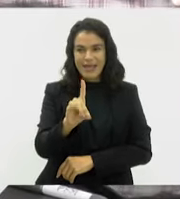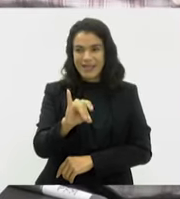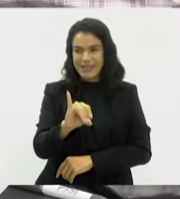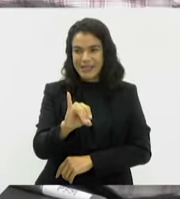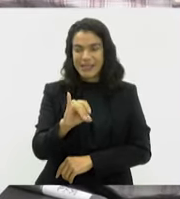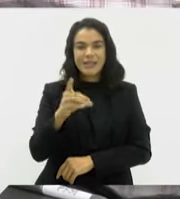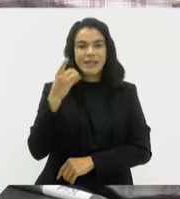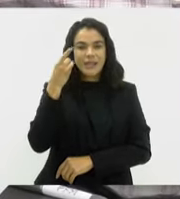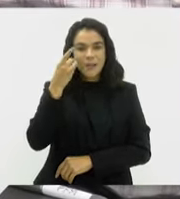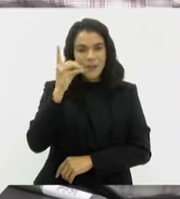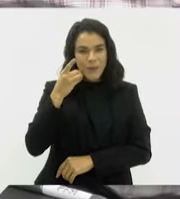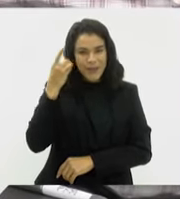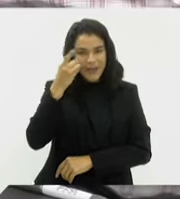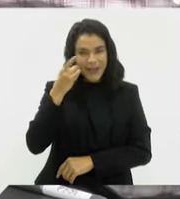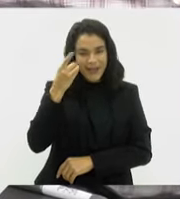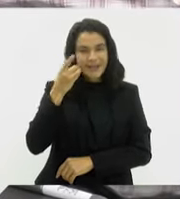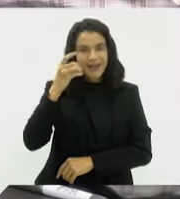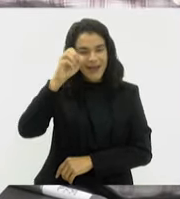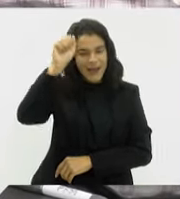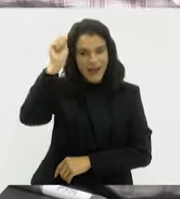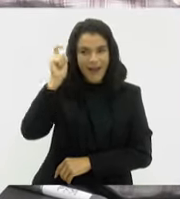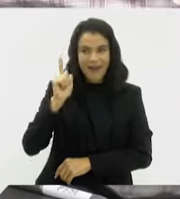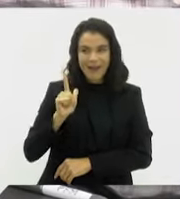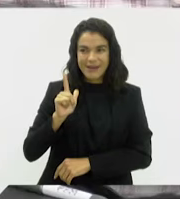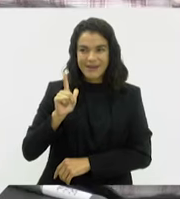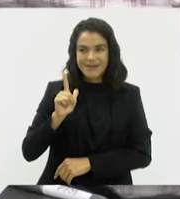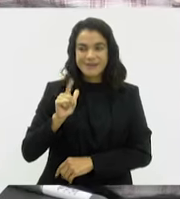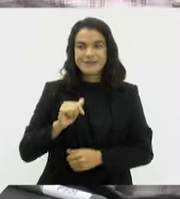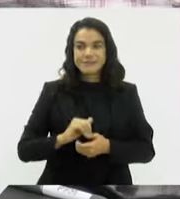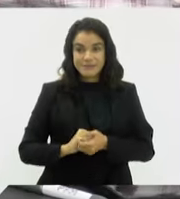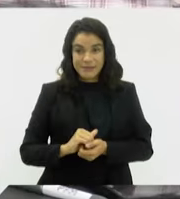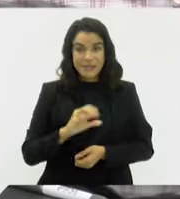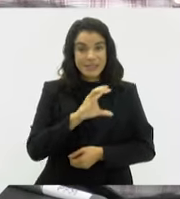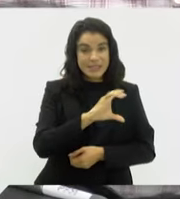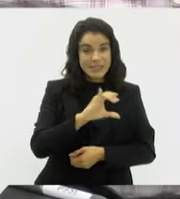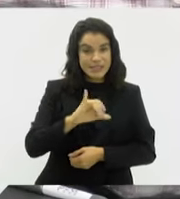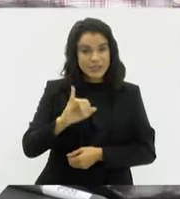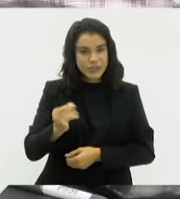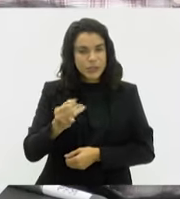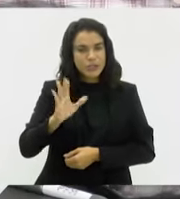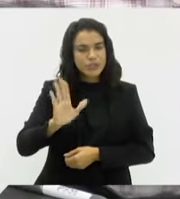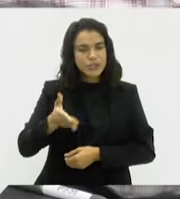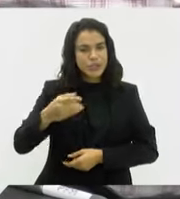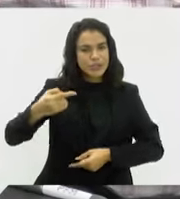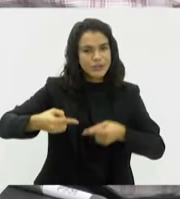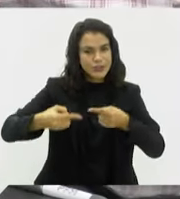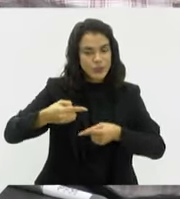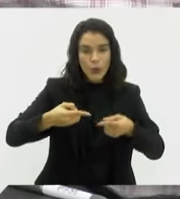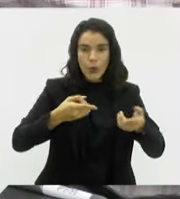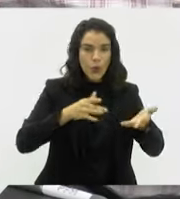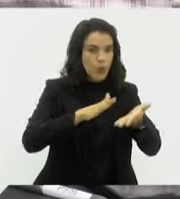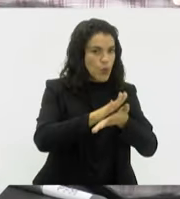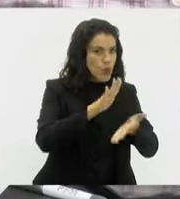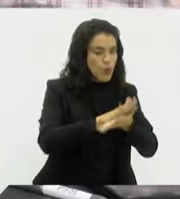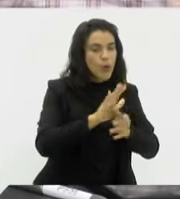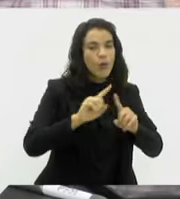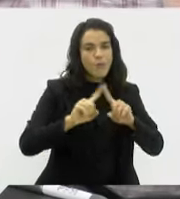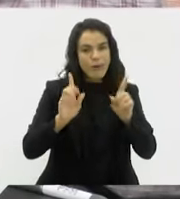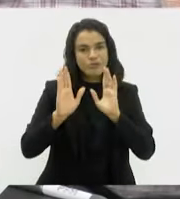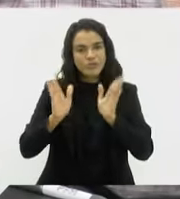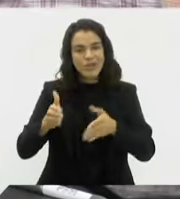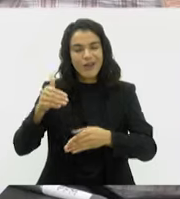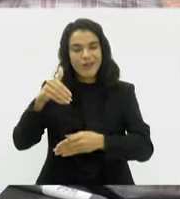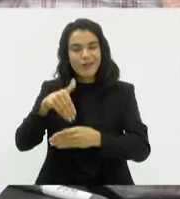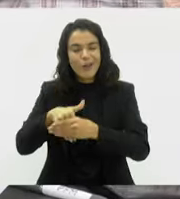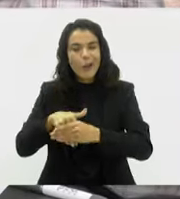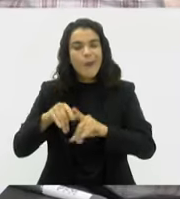Lana, e Vossa Excelência, quando falou, não, a CCJ já até discutiu isso, não publicou, mas tinha votado, mas a